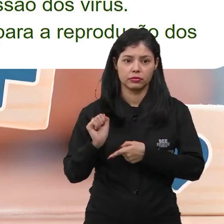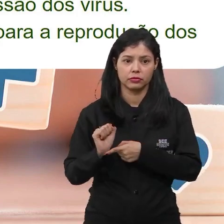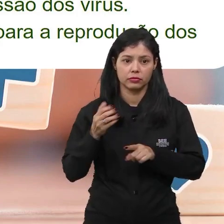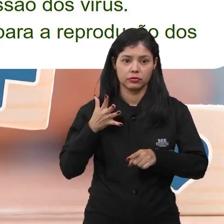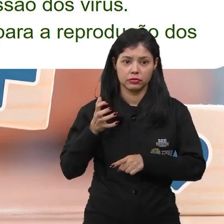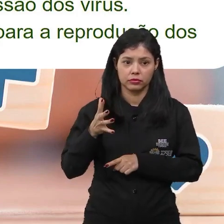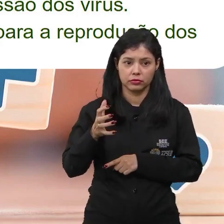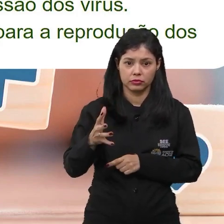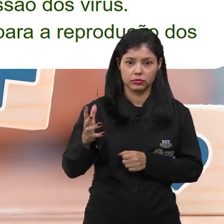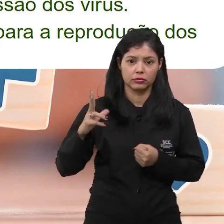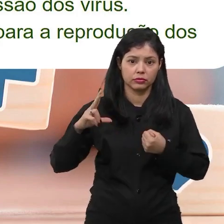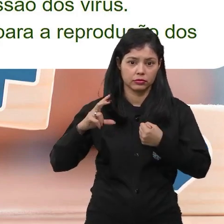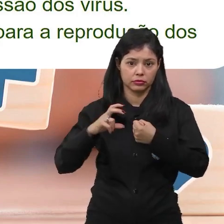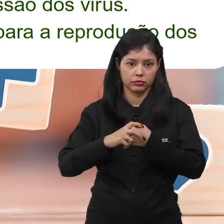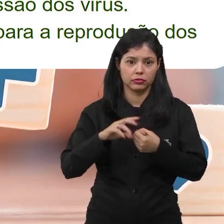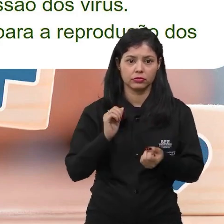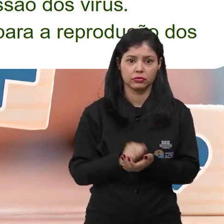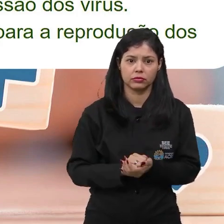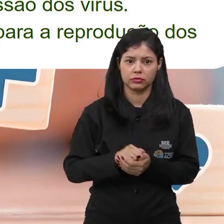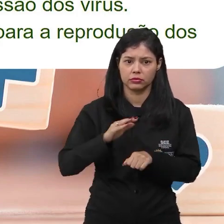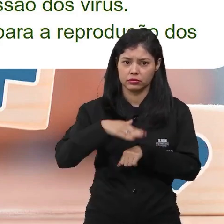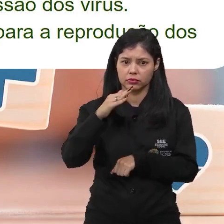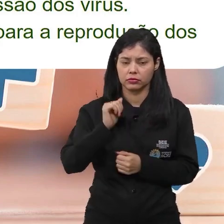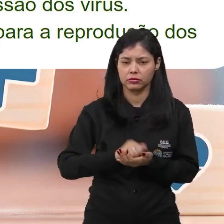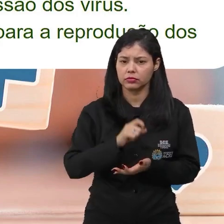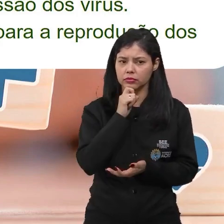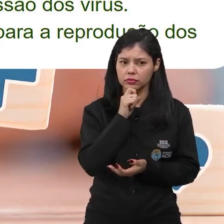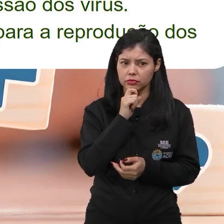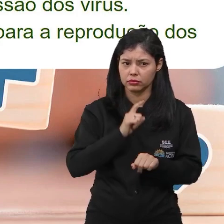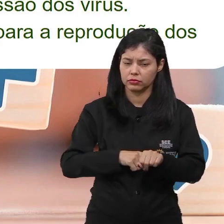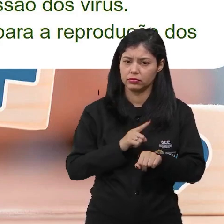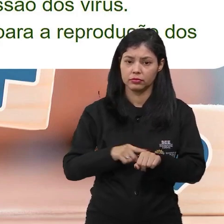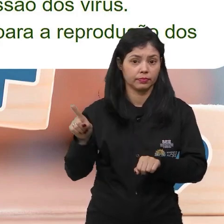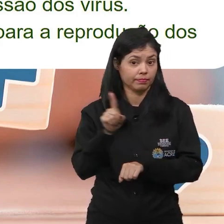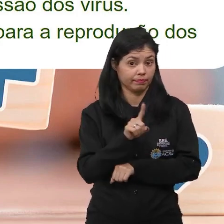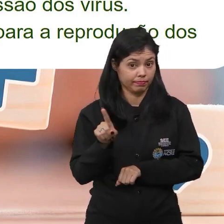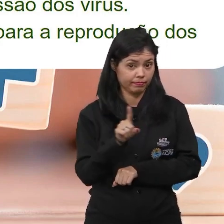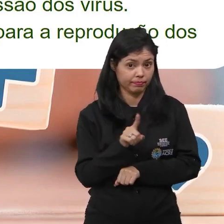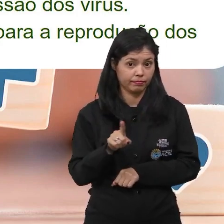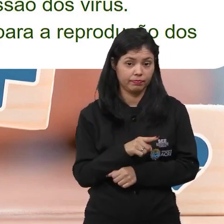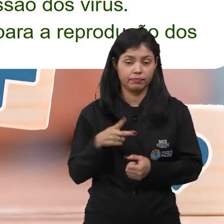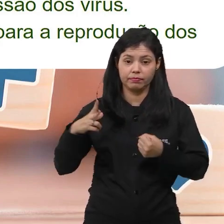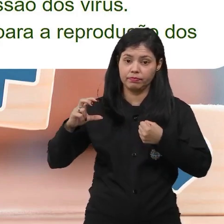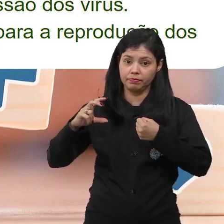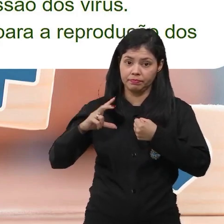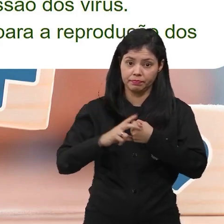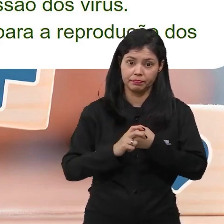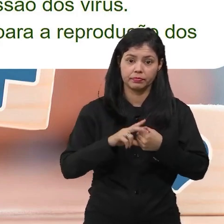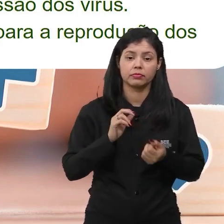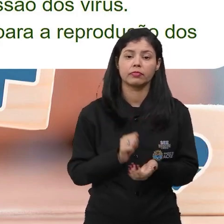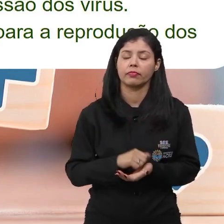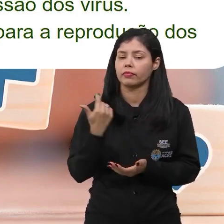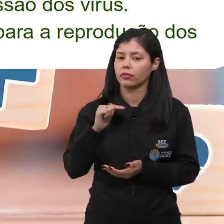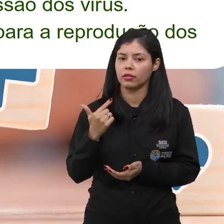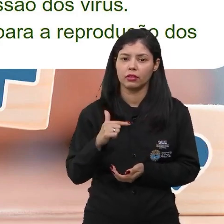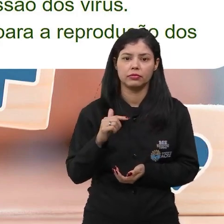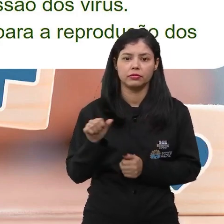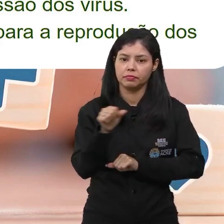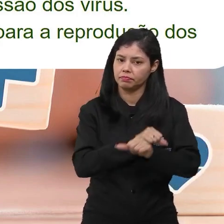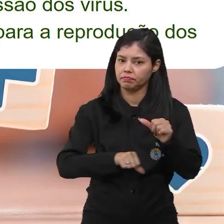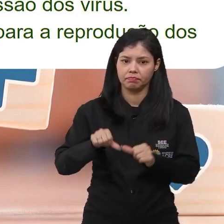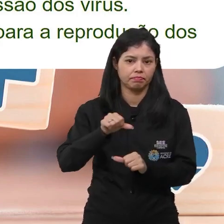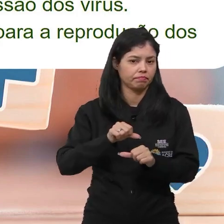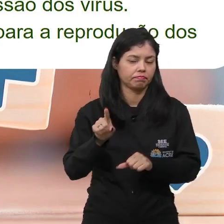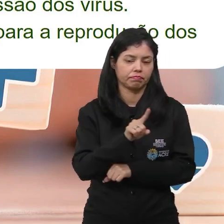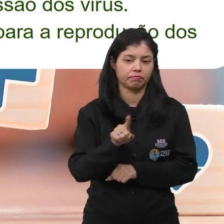A. O vírus do resfriado fica mais ativo em tempo frio, gente? Não. O vírus do resfriado ele não vai ter alteração,